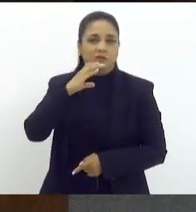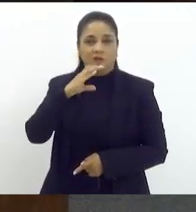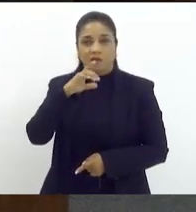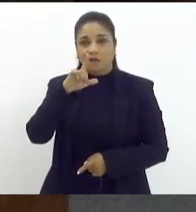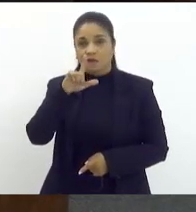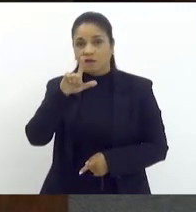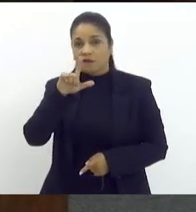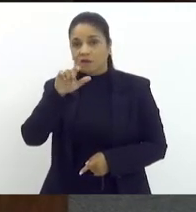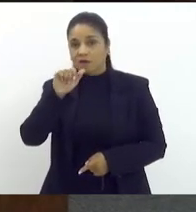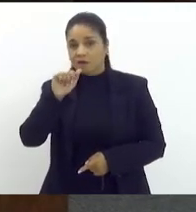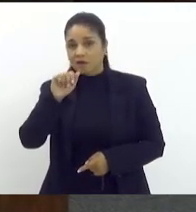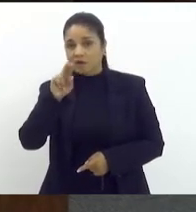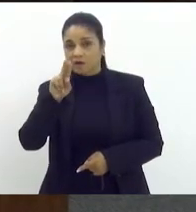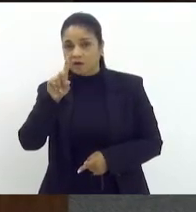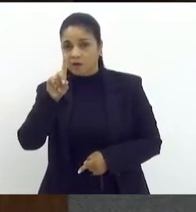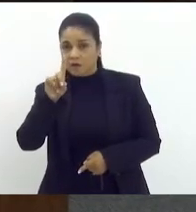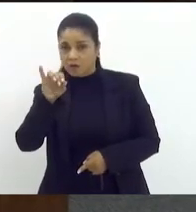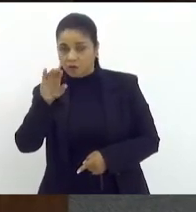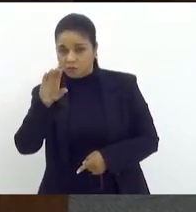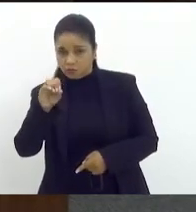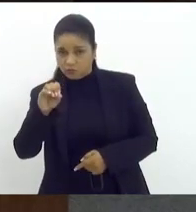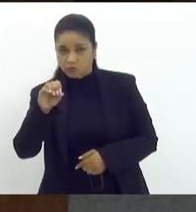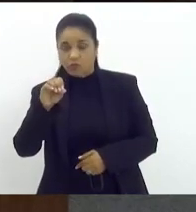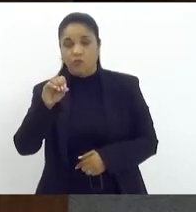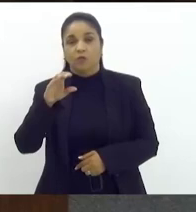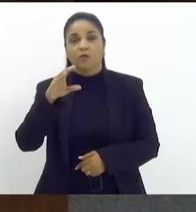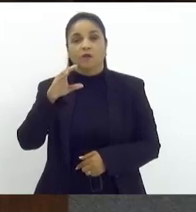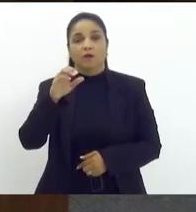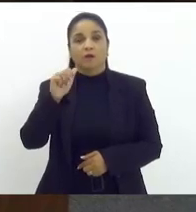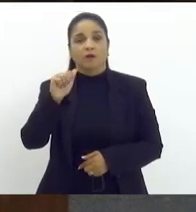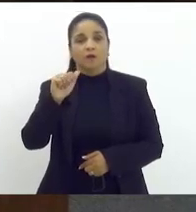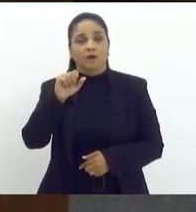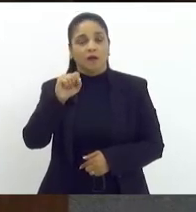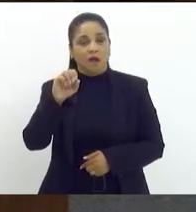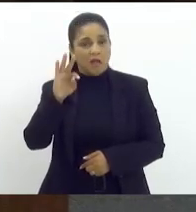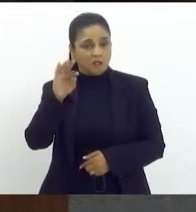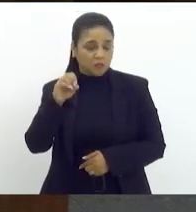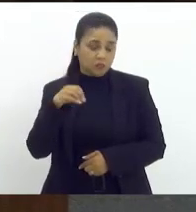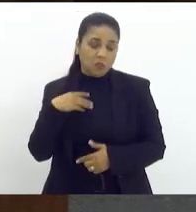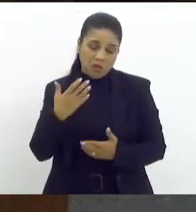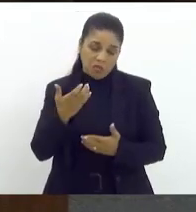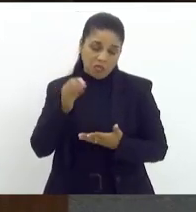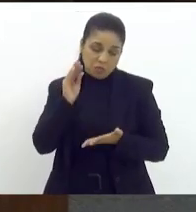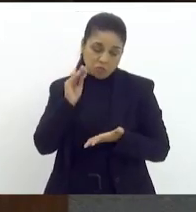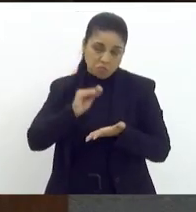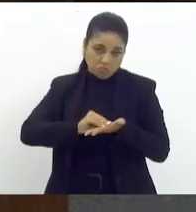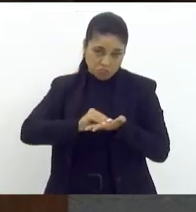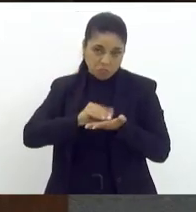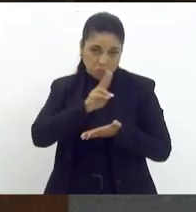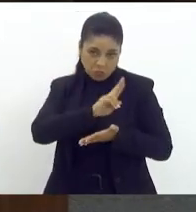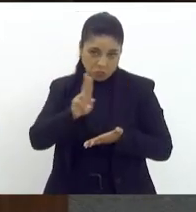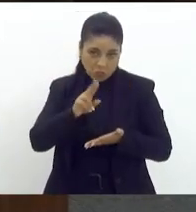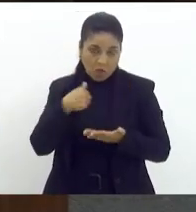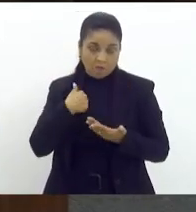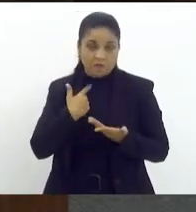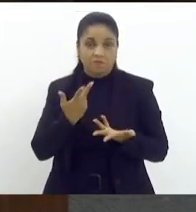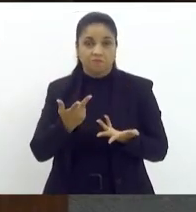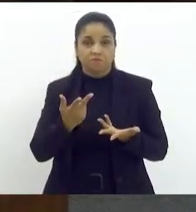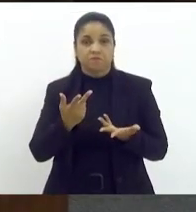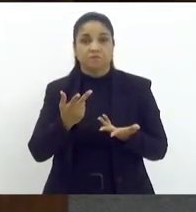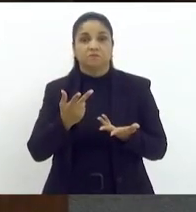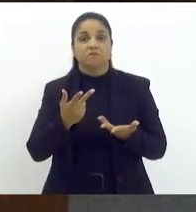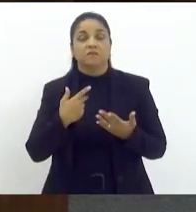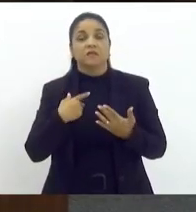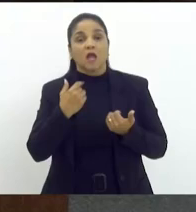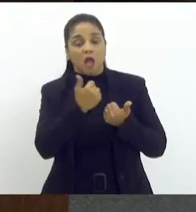era dispensável o nome mas ele quis botar o respeito com vistas ao presidente do